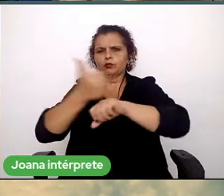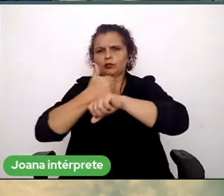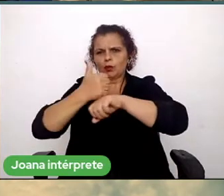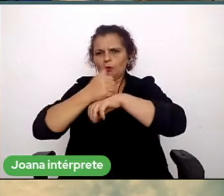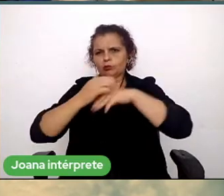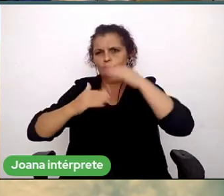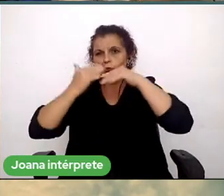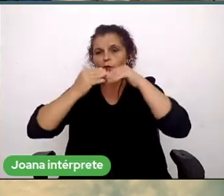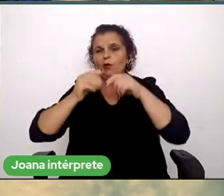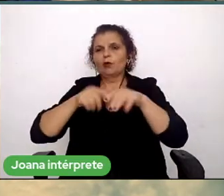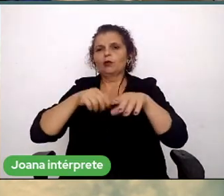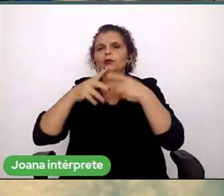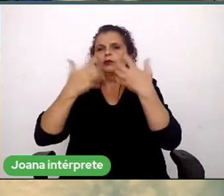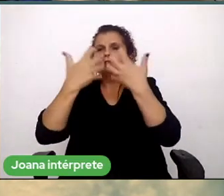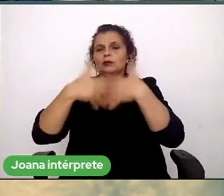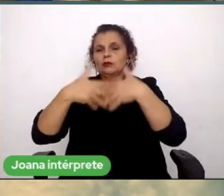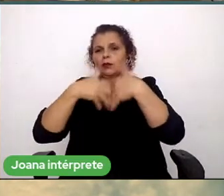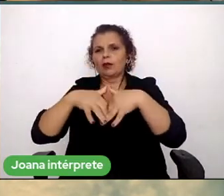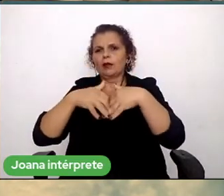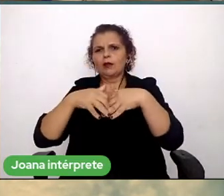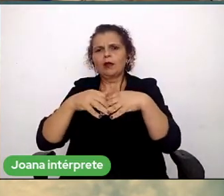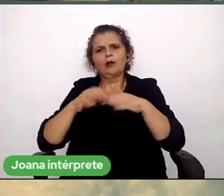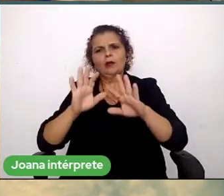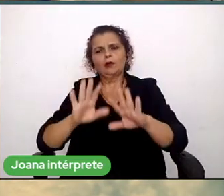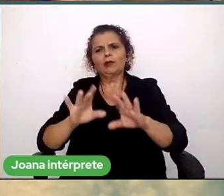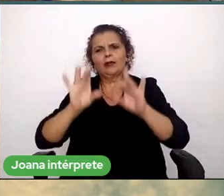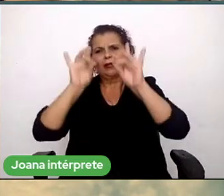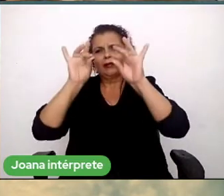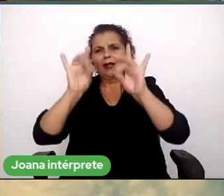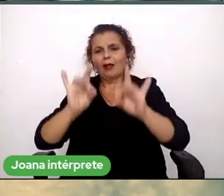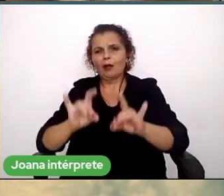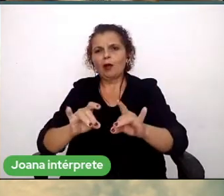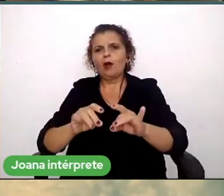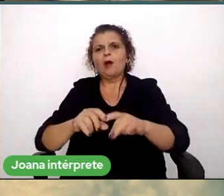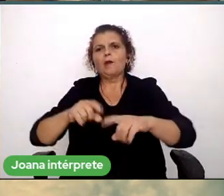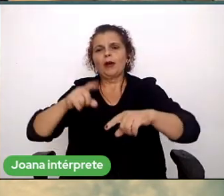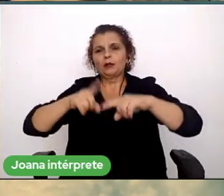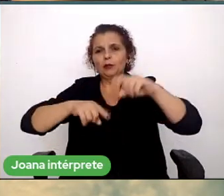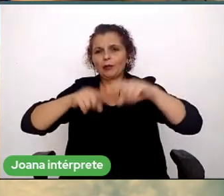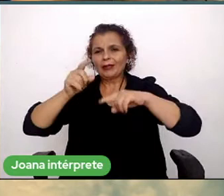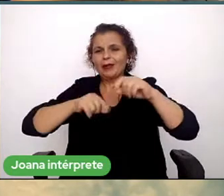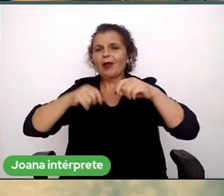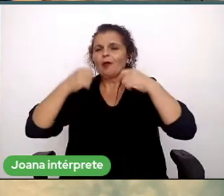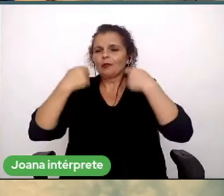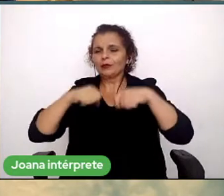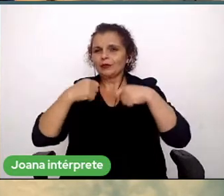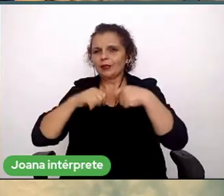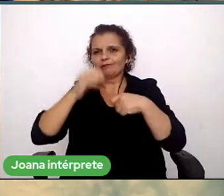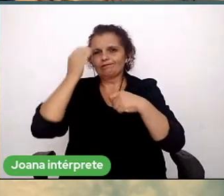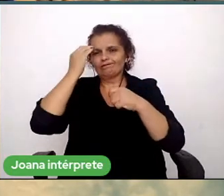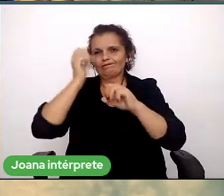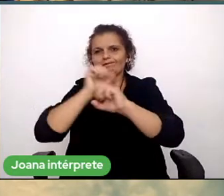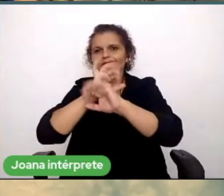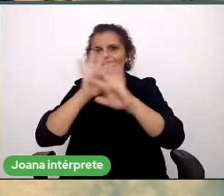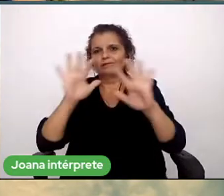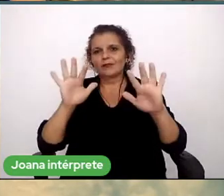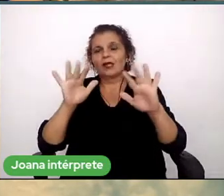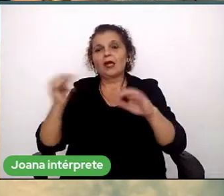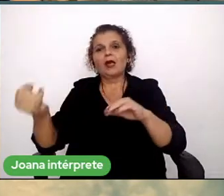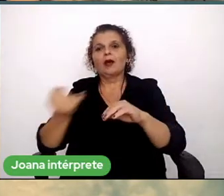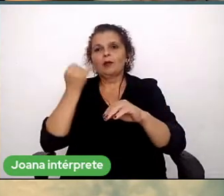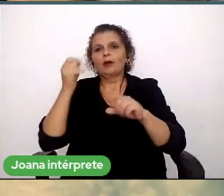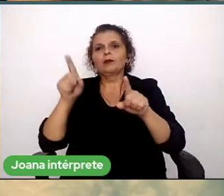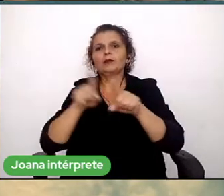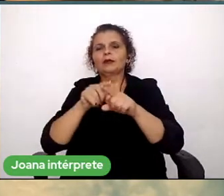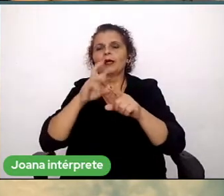específicos de qualidade no detalhe provavelmente não mas muita coisa ali do material e eu tô preciso entender e importante que